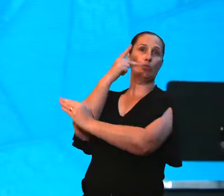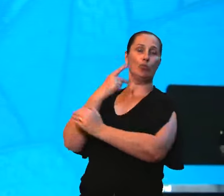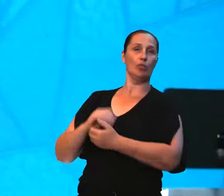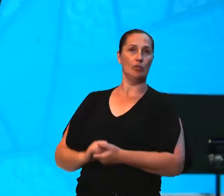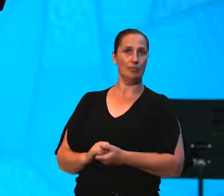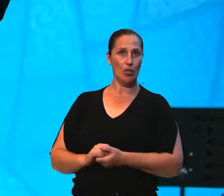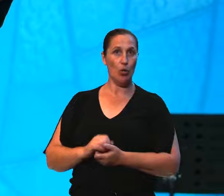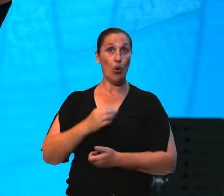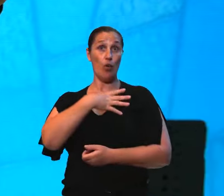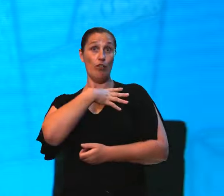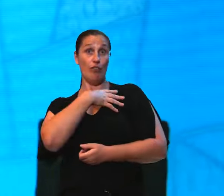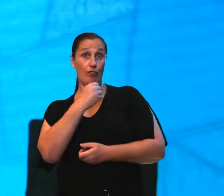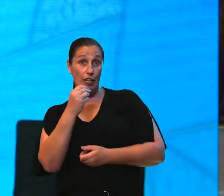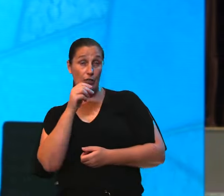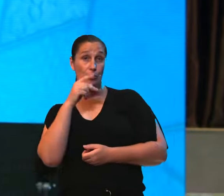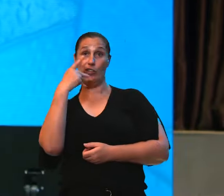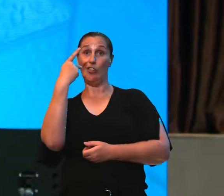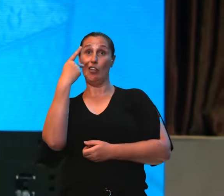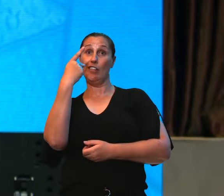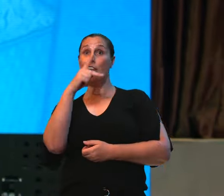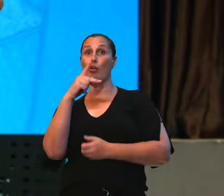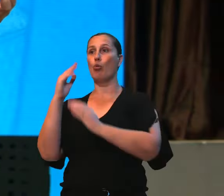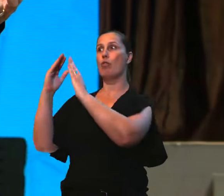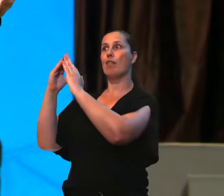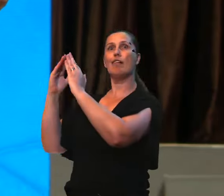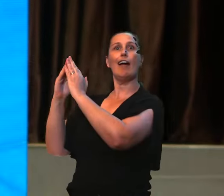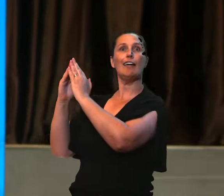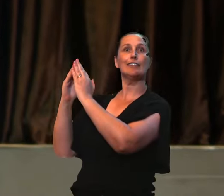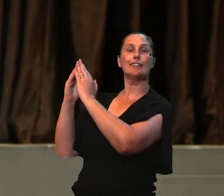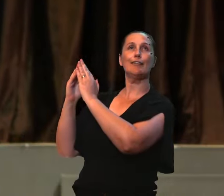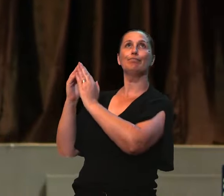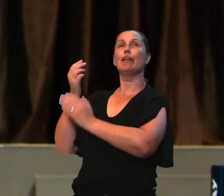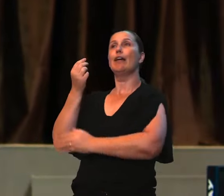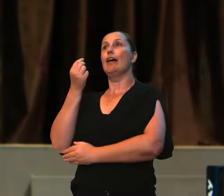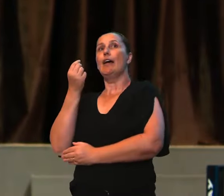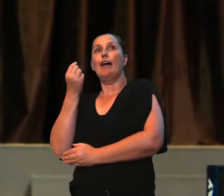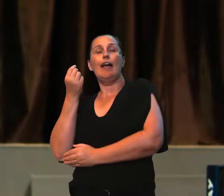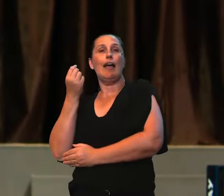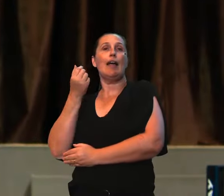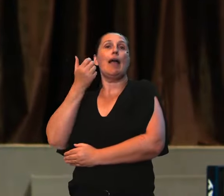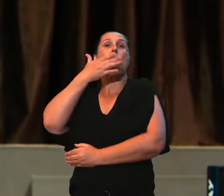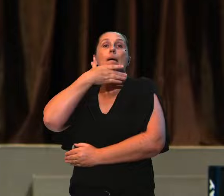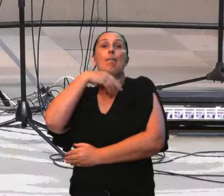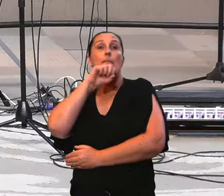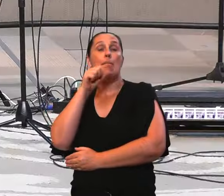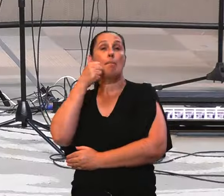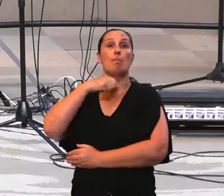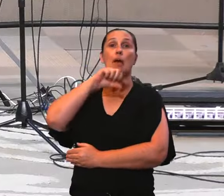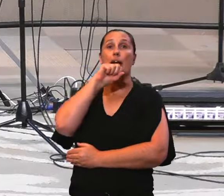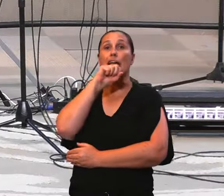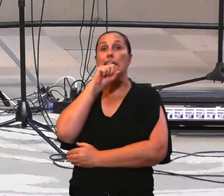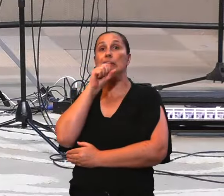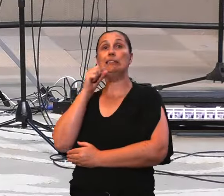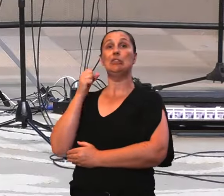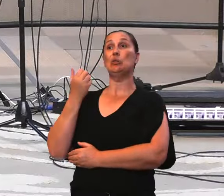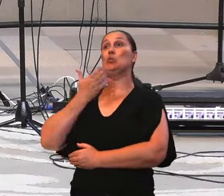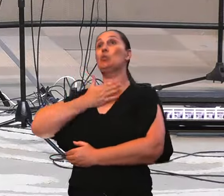paraa casa casa do papai que promete e não cumpre casa do papai que nunca tá aqui casa da mamãe que é